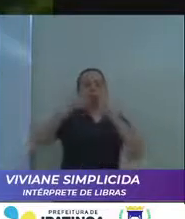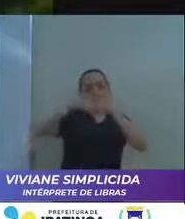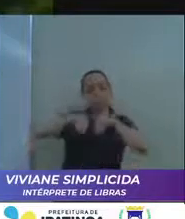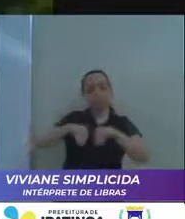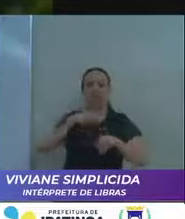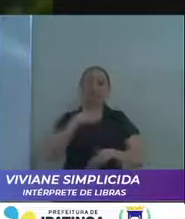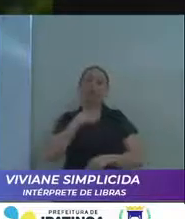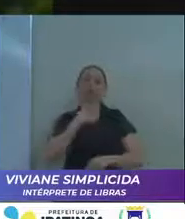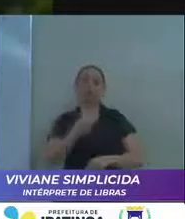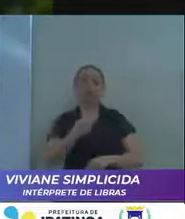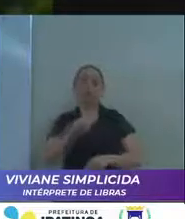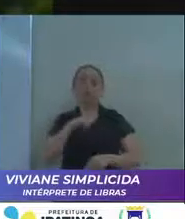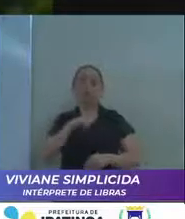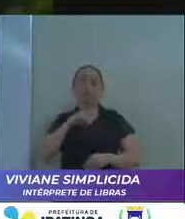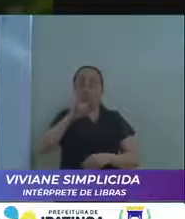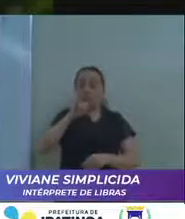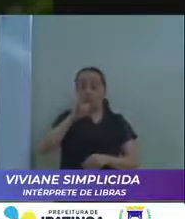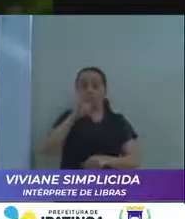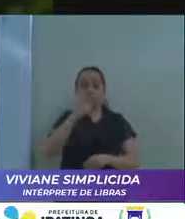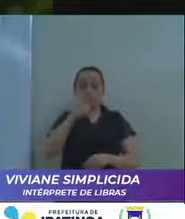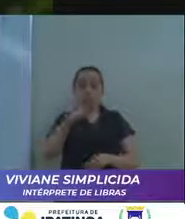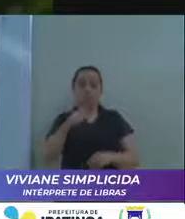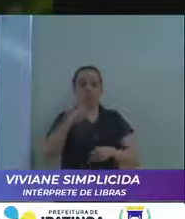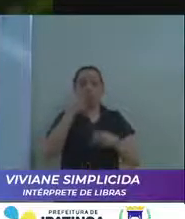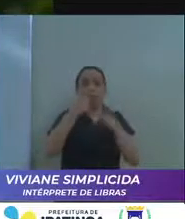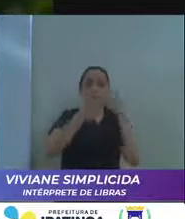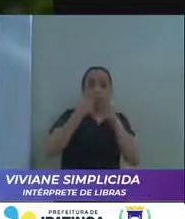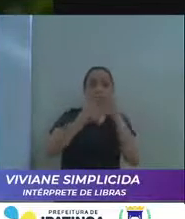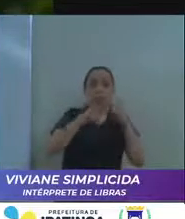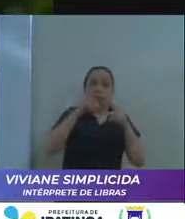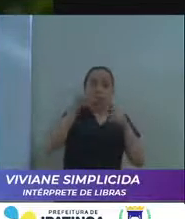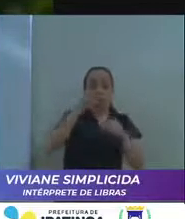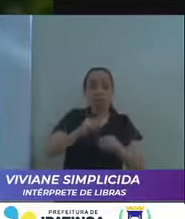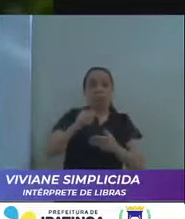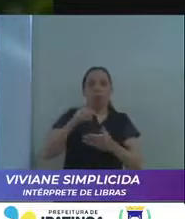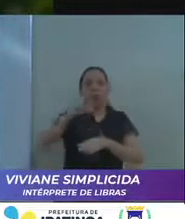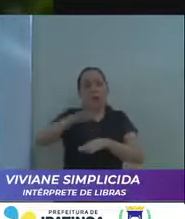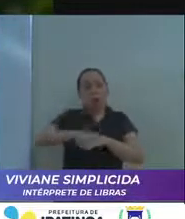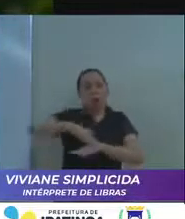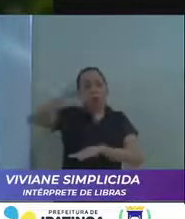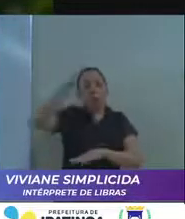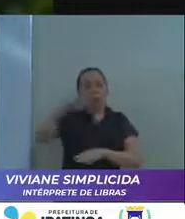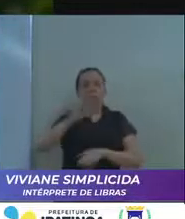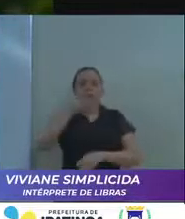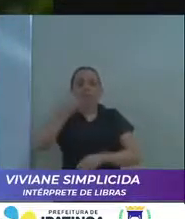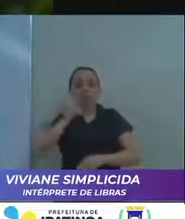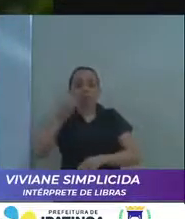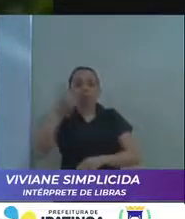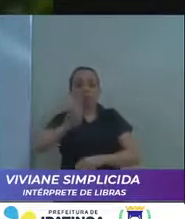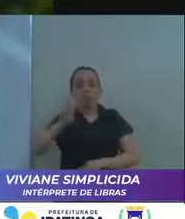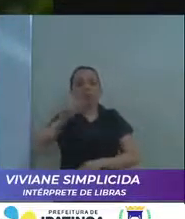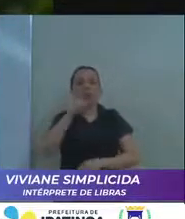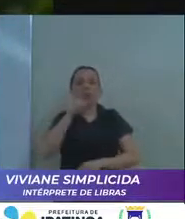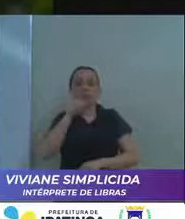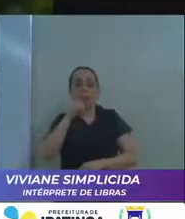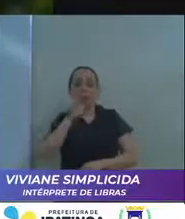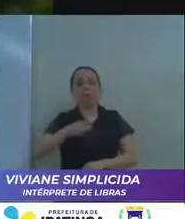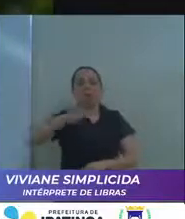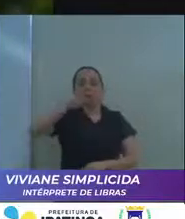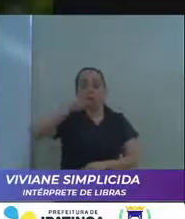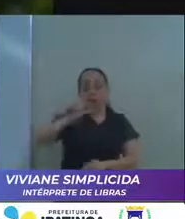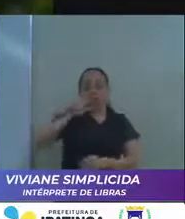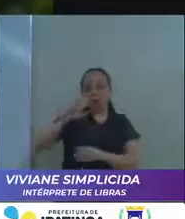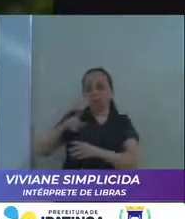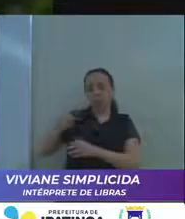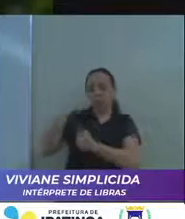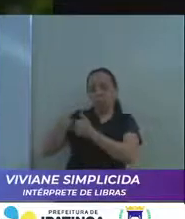voz. Quando não for possível falar pouco, aumente a ingestão de água durante o uso profissional da voz ou deixe um recipiente